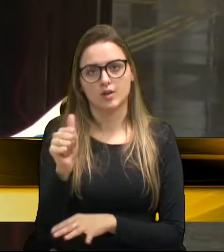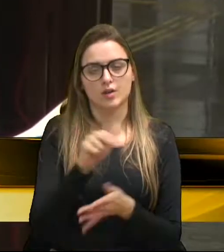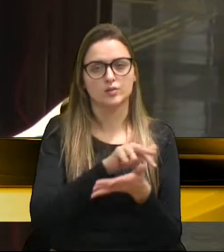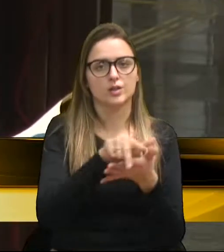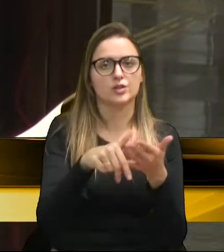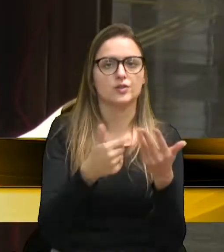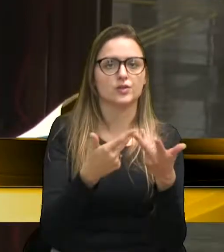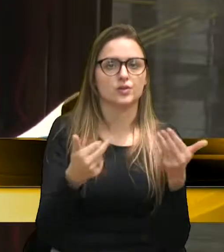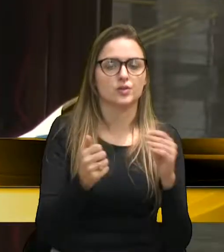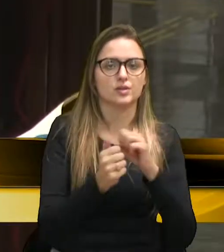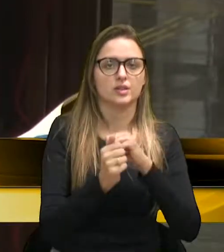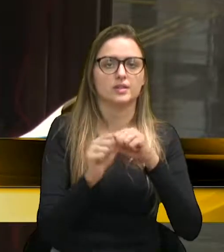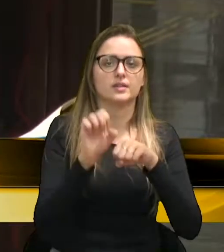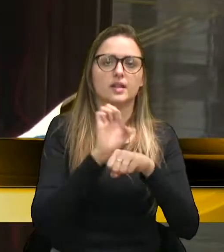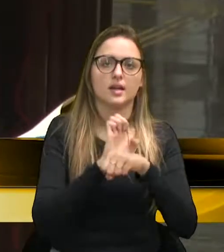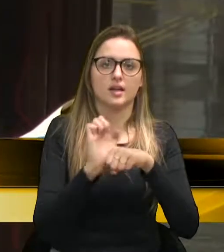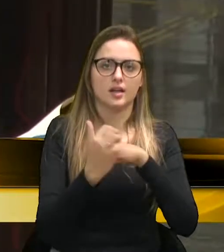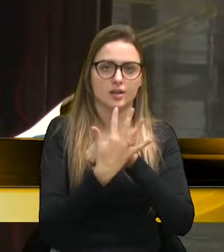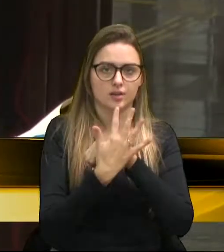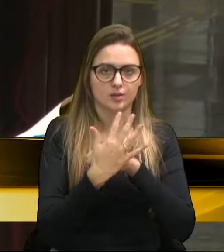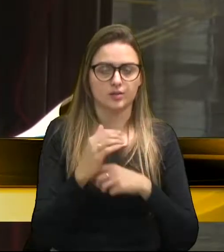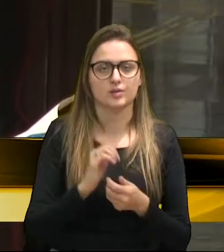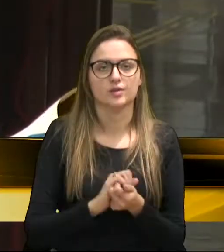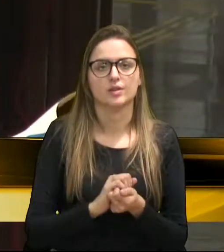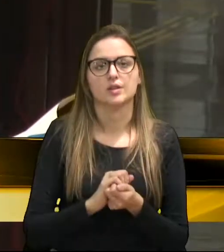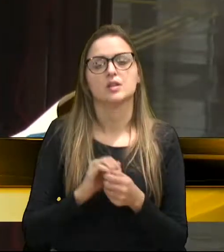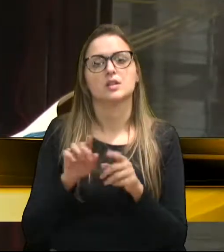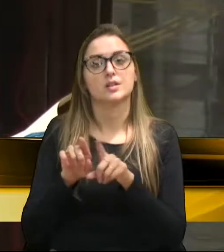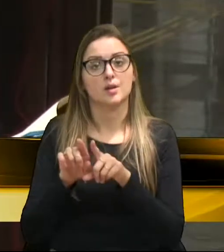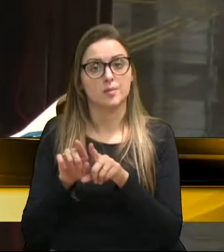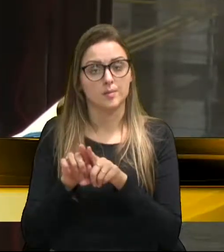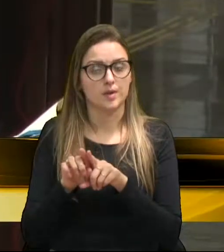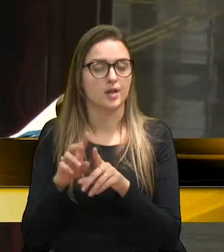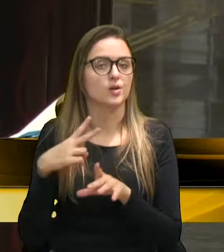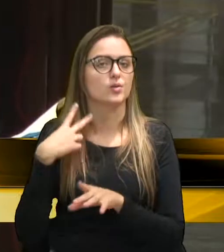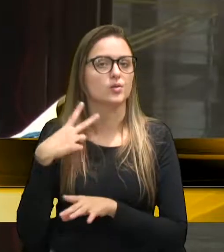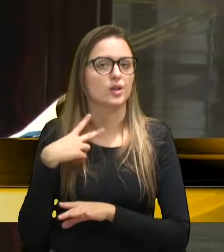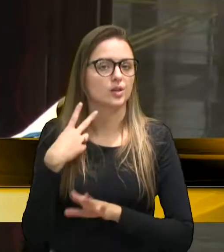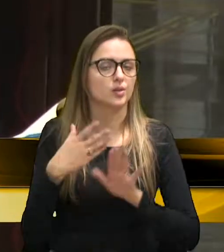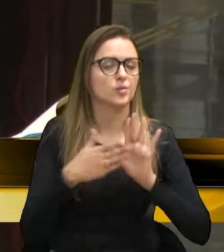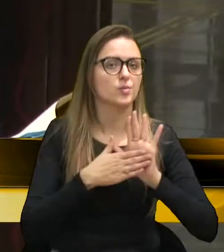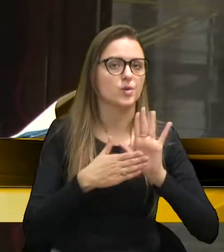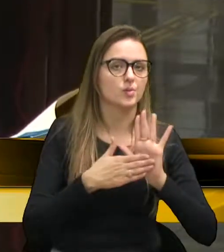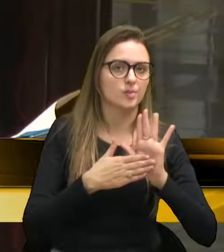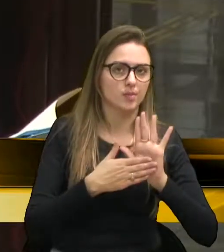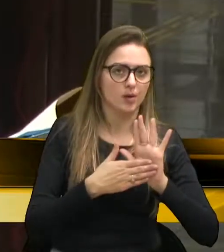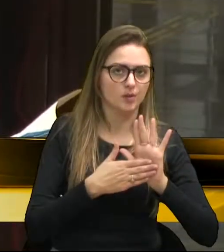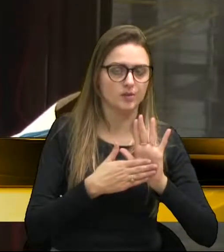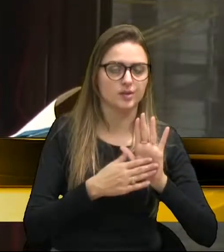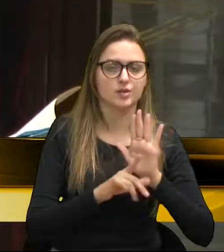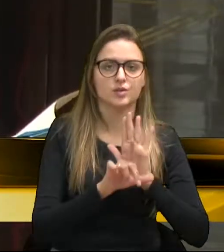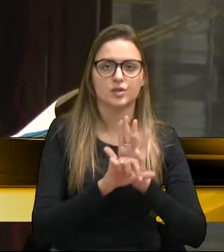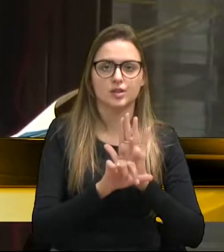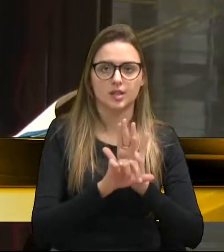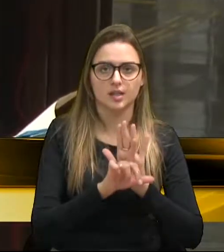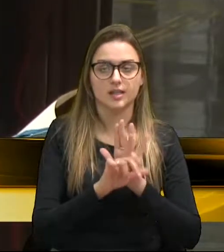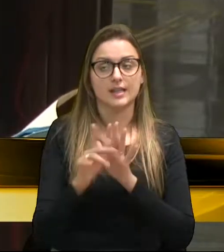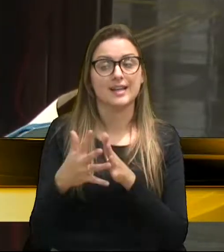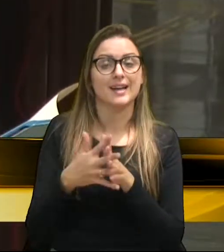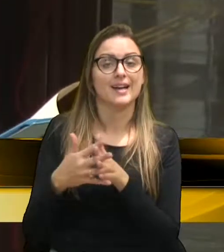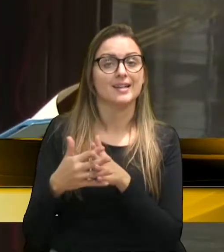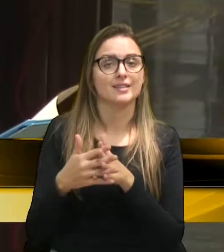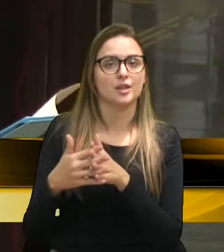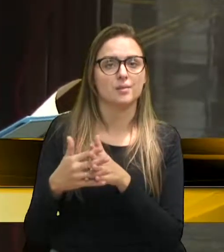E aqui fala também que o nobre edil, ao propor projeto de lei com essa finalidade, está interferindo com a